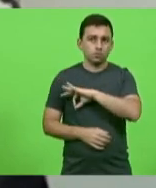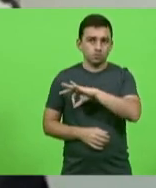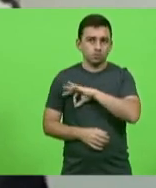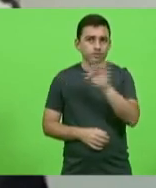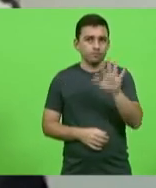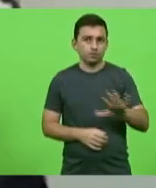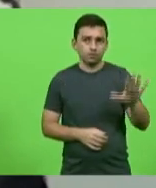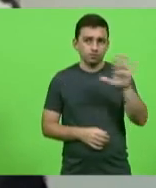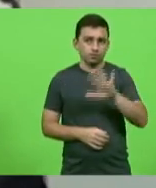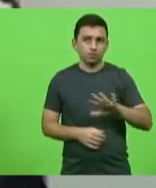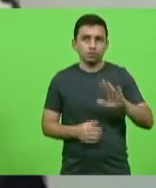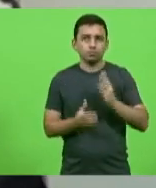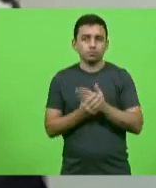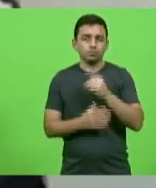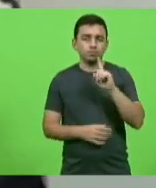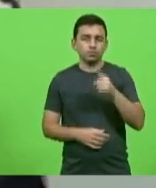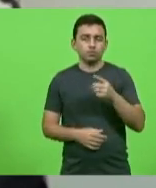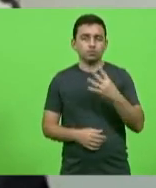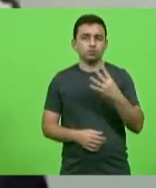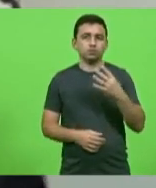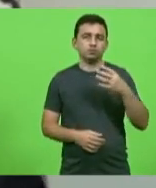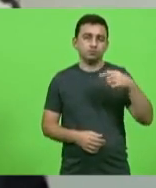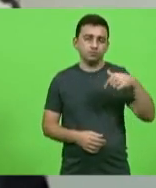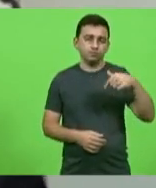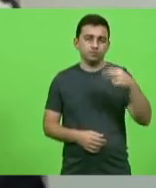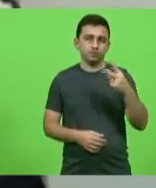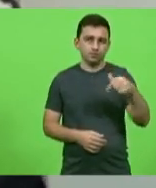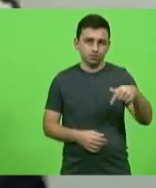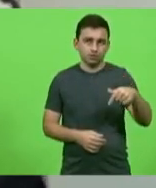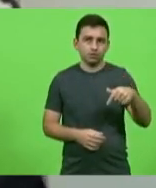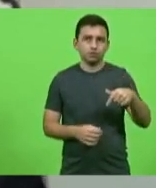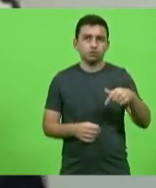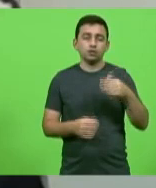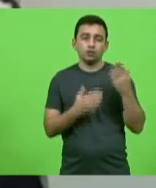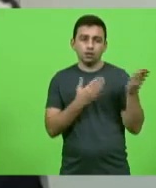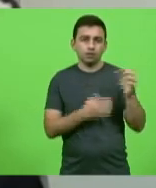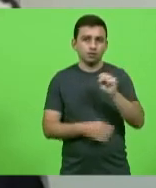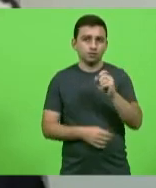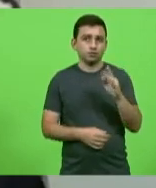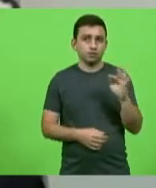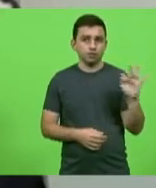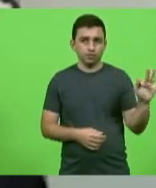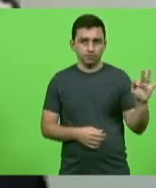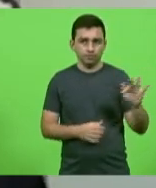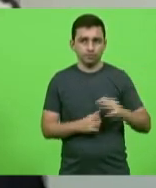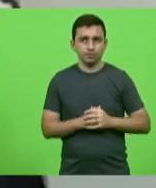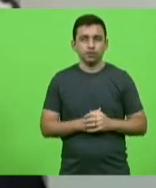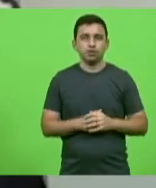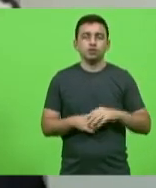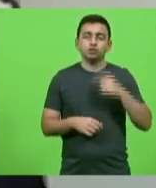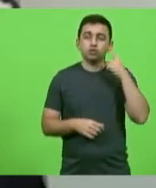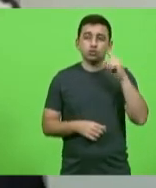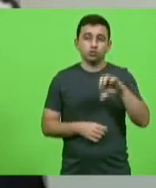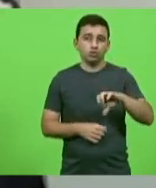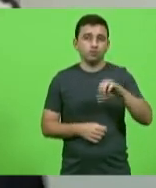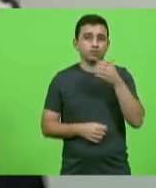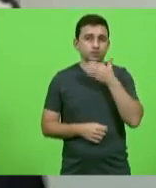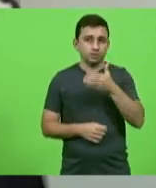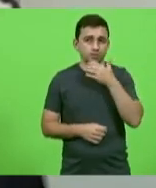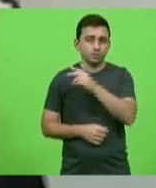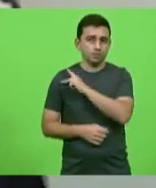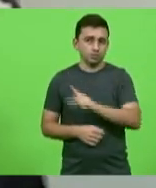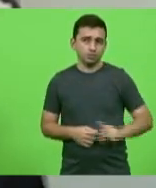nos autos do inquérito 1427 em trâmite no Superior Tribunal de Justiça no dia nove de dezembro